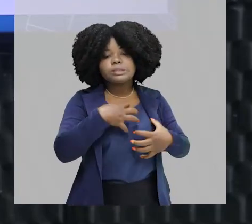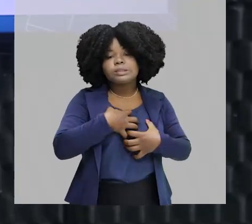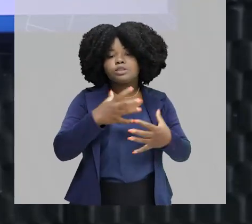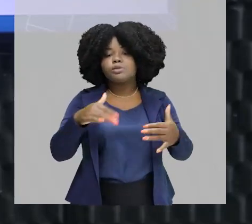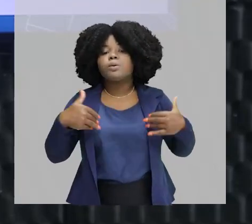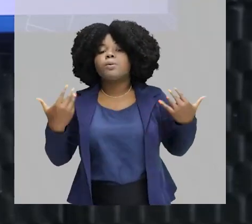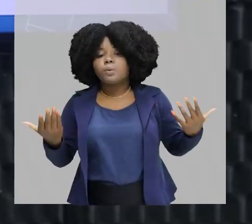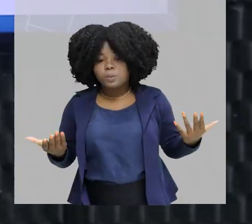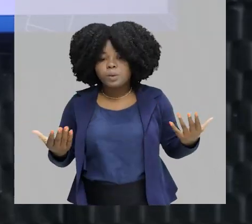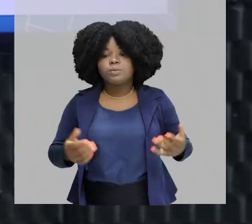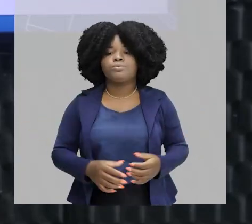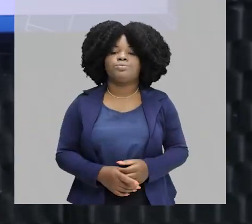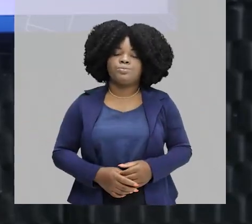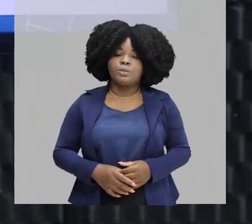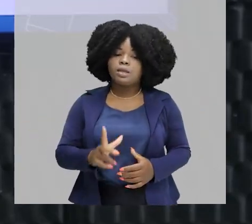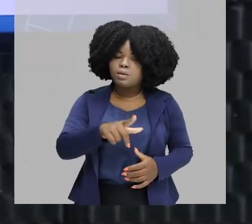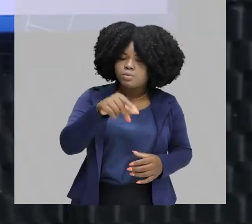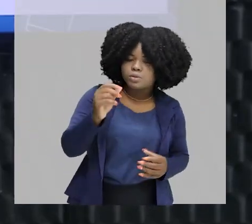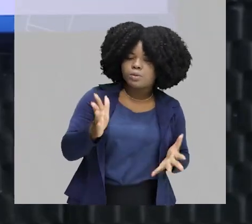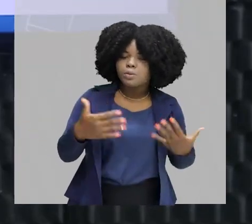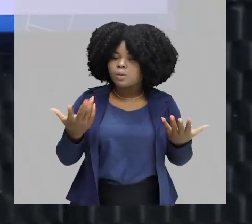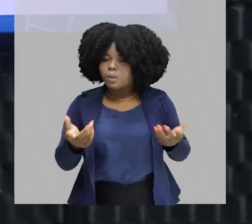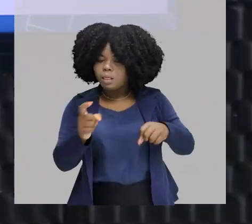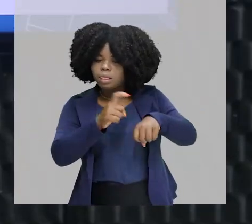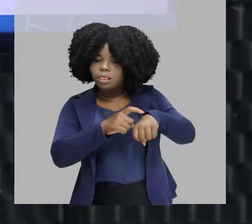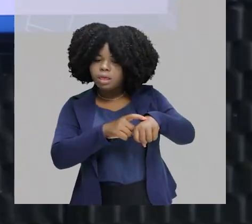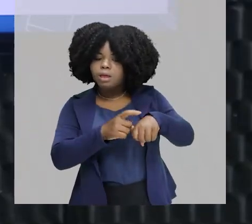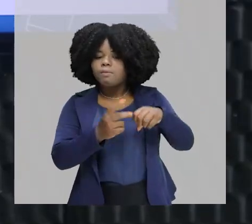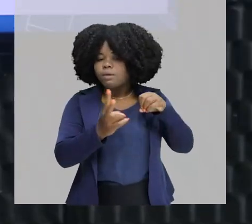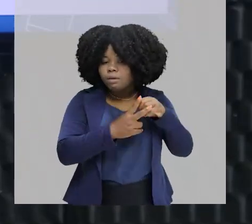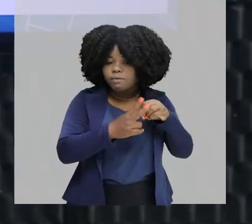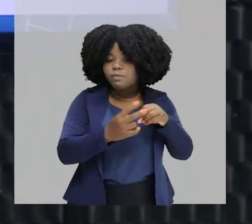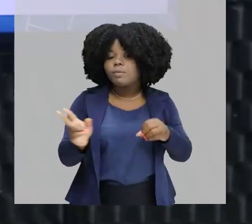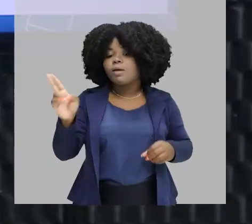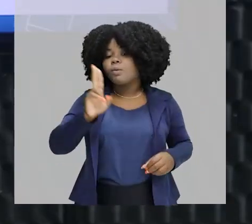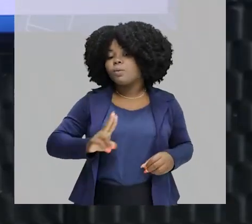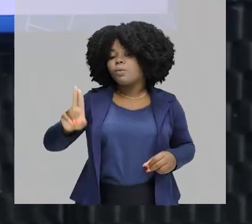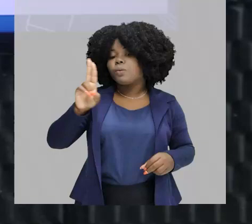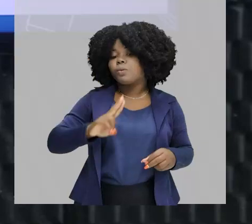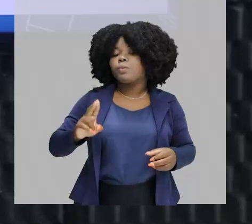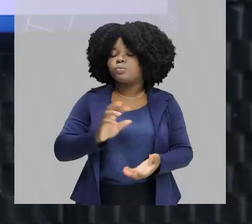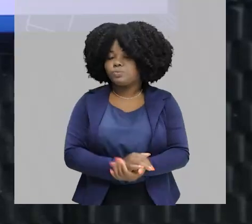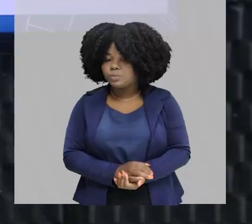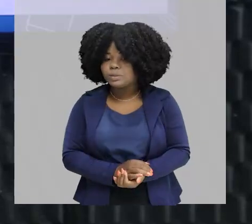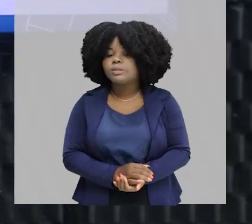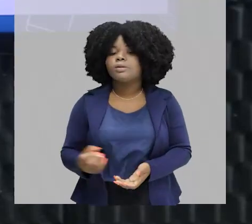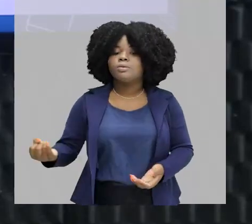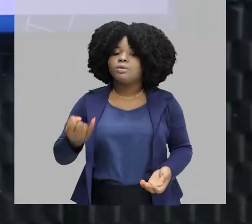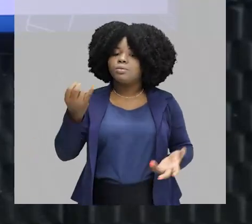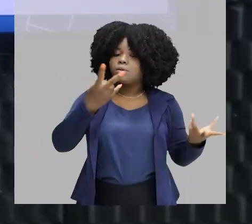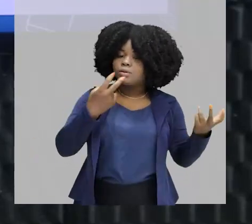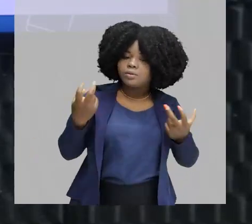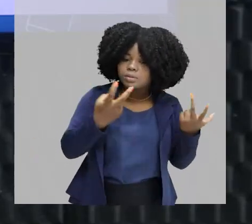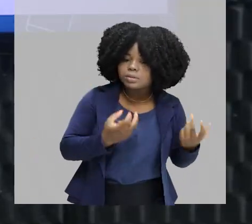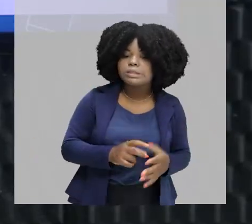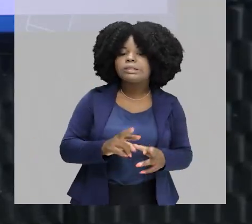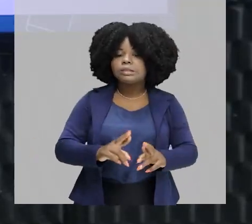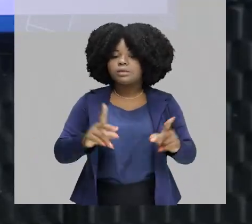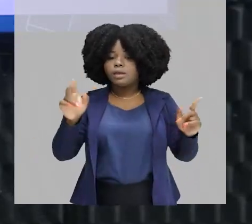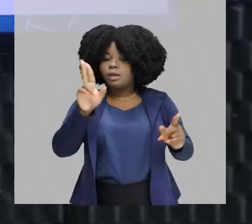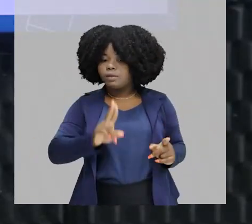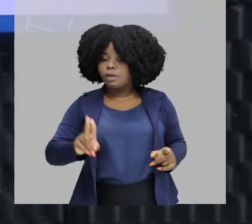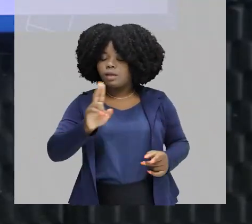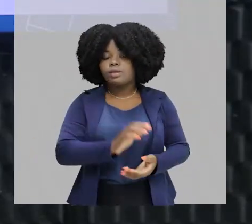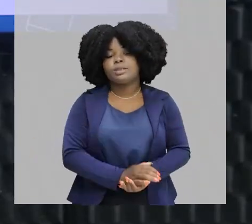tempo verbal eu devo utilizar. Tá? Então, é importante que vocês entendam e que vocês observem esses diferentes usos, tá